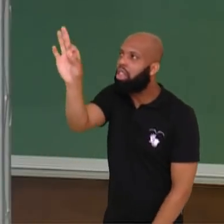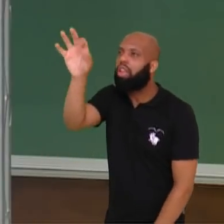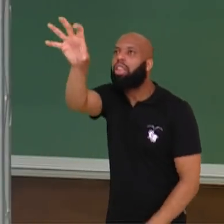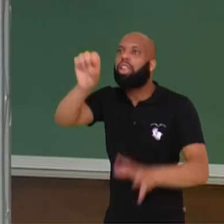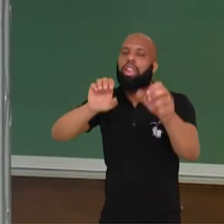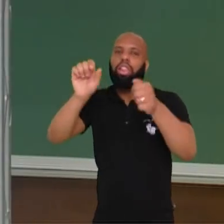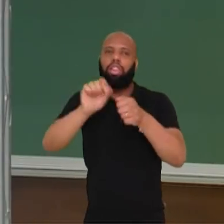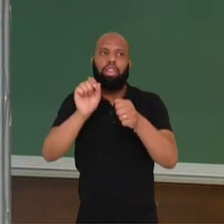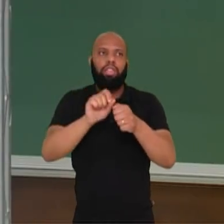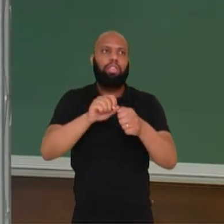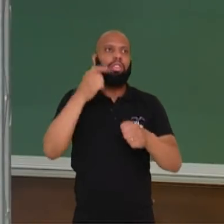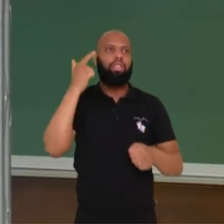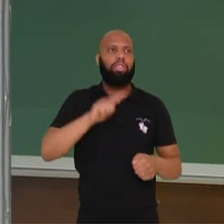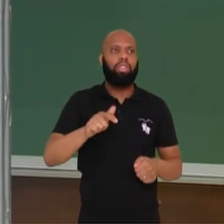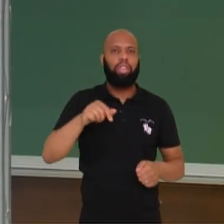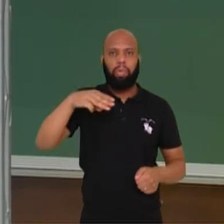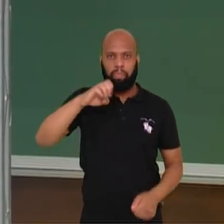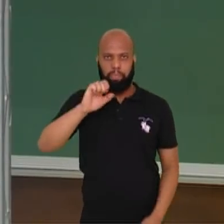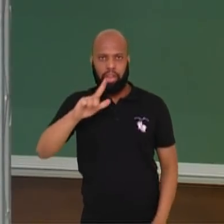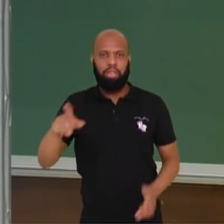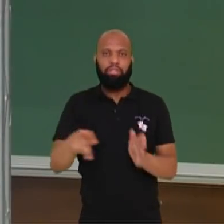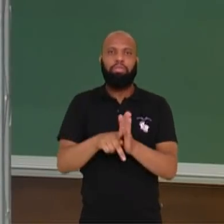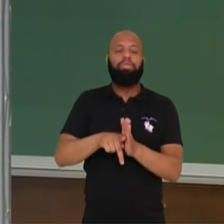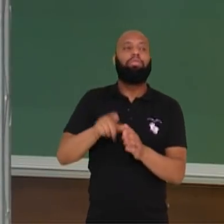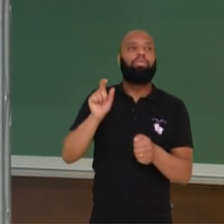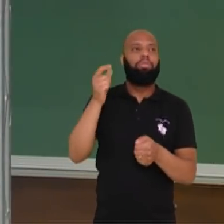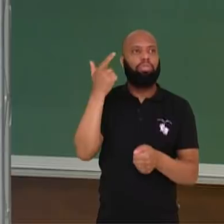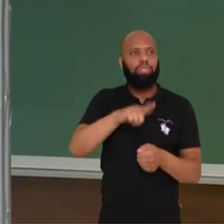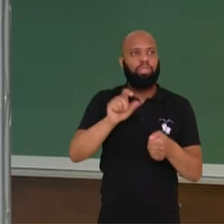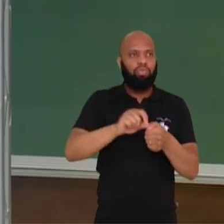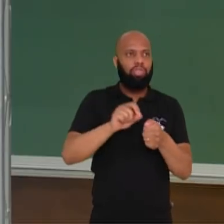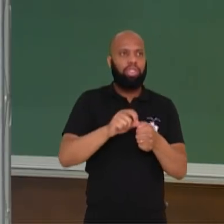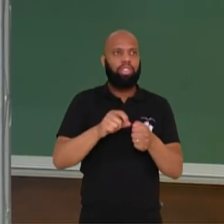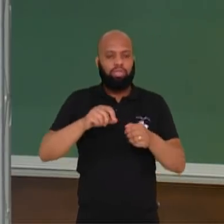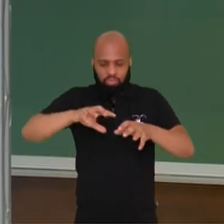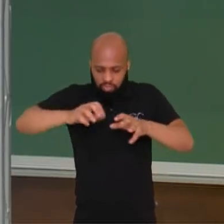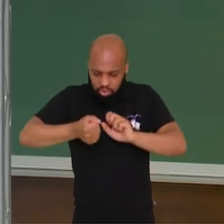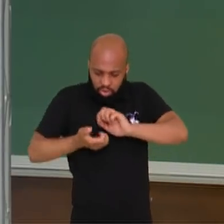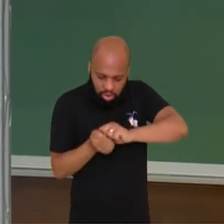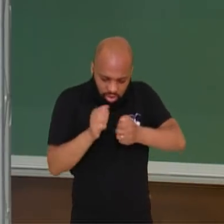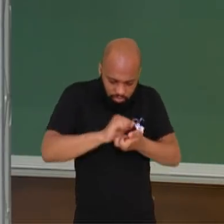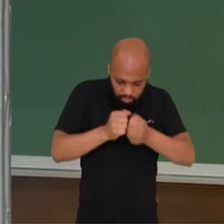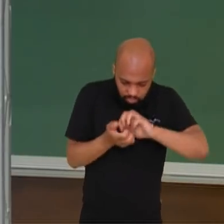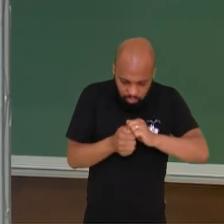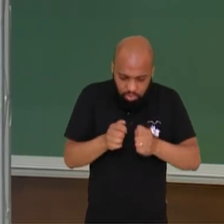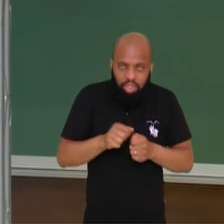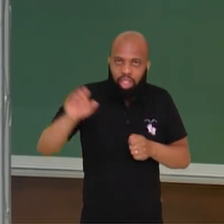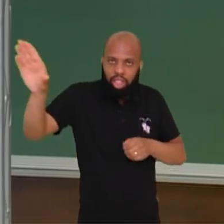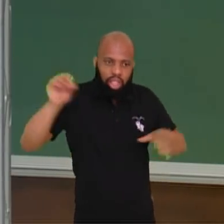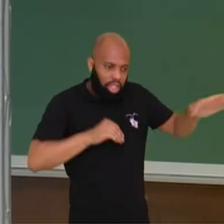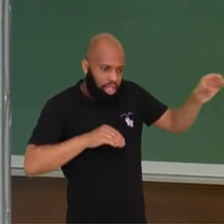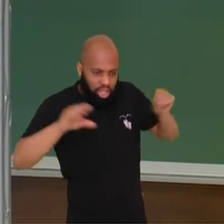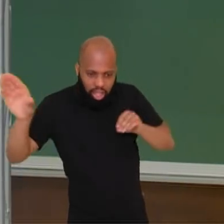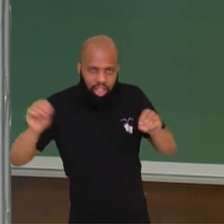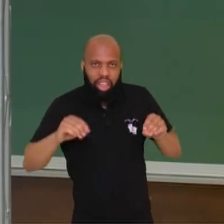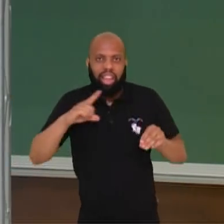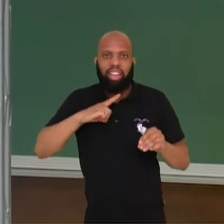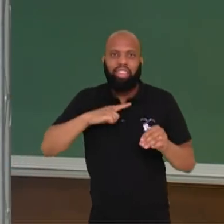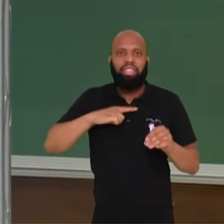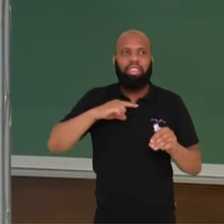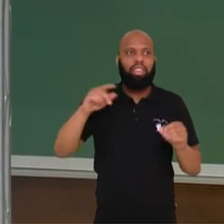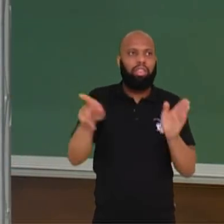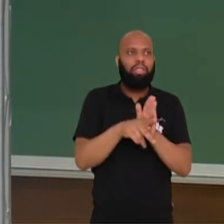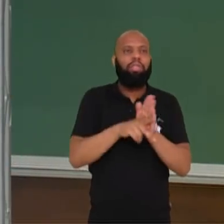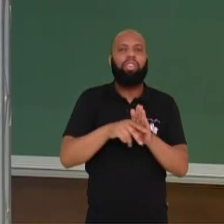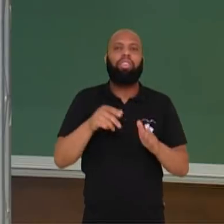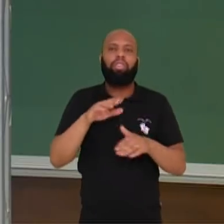colmeias. Recolhem então o mel com o qual se alimentam e com a cera eles vão juntando penas que caíam dentro do labirinto das